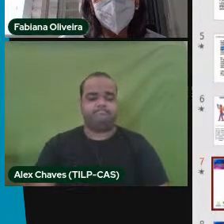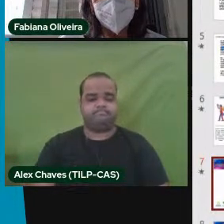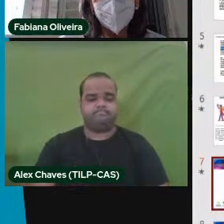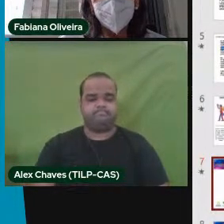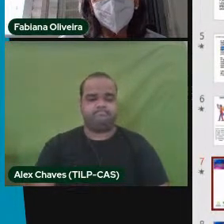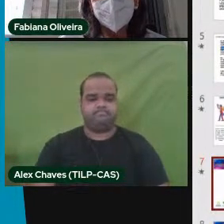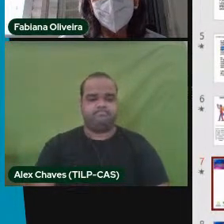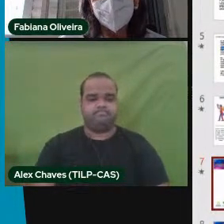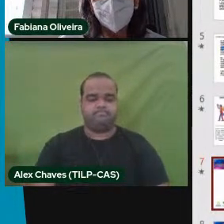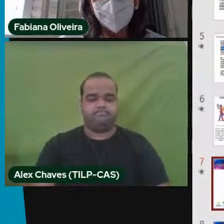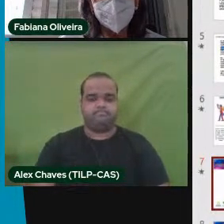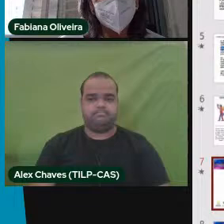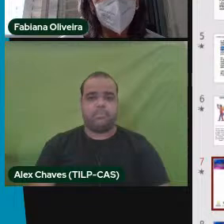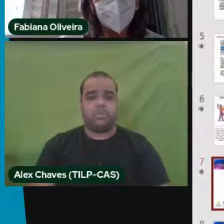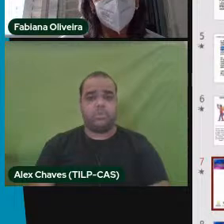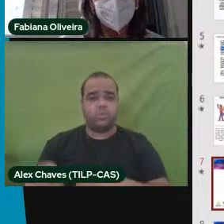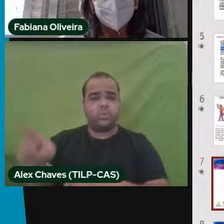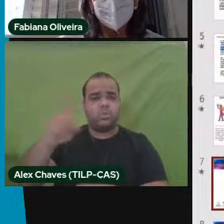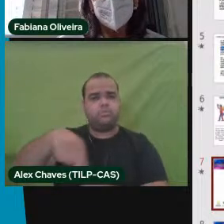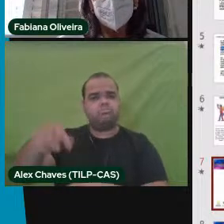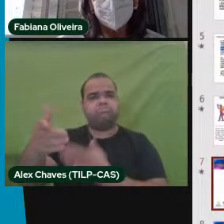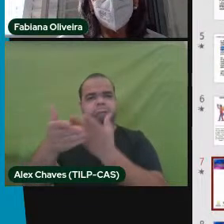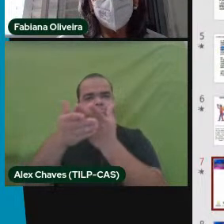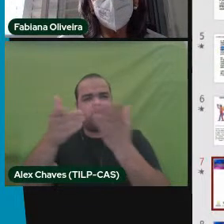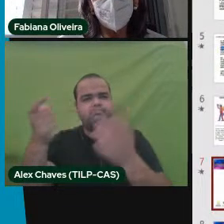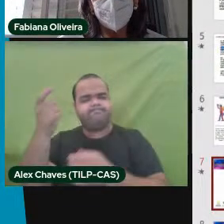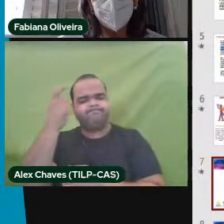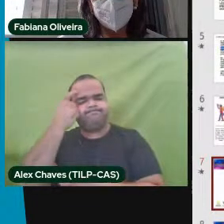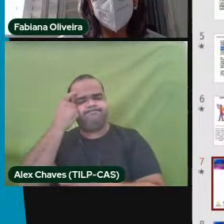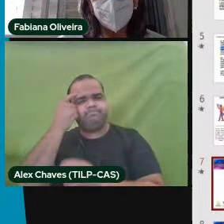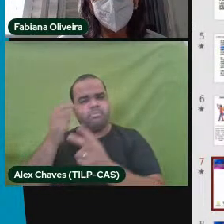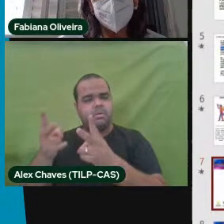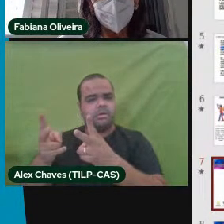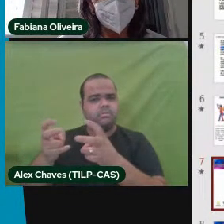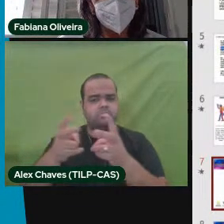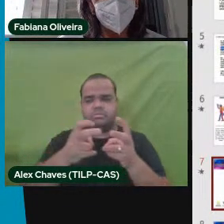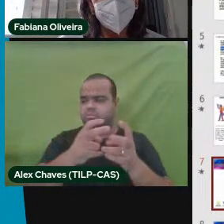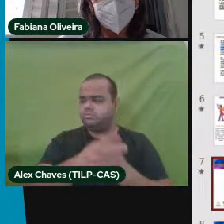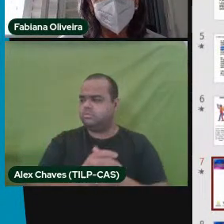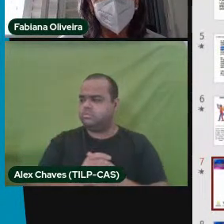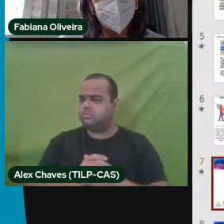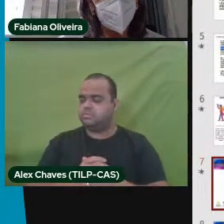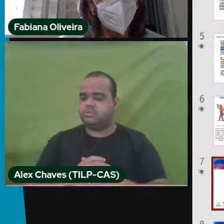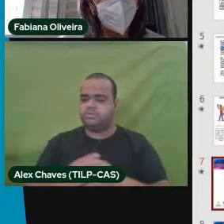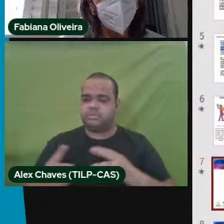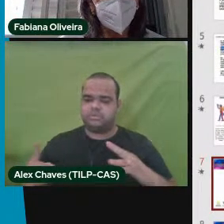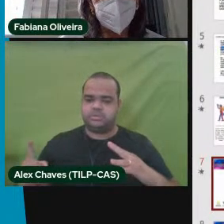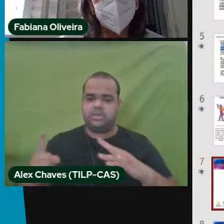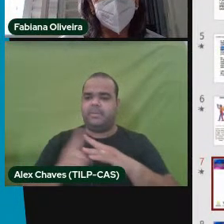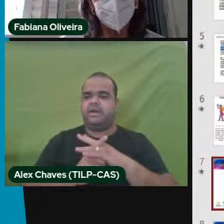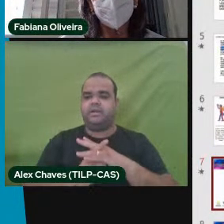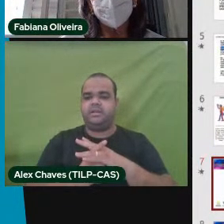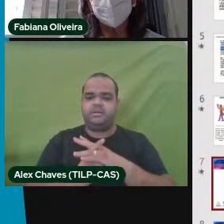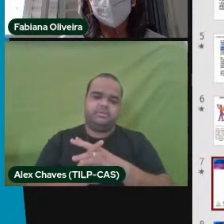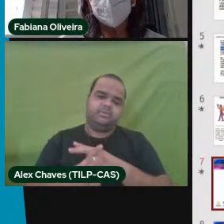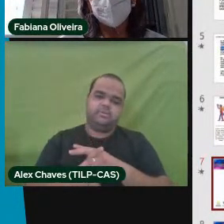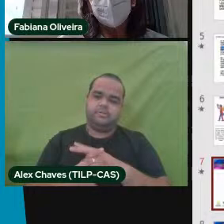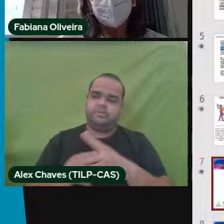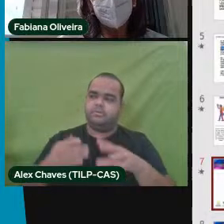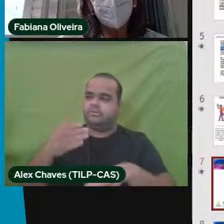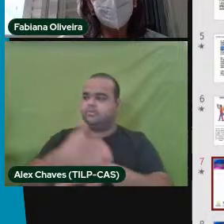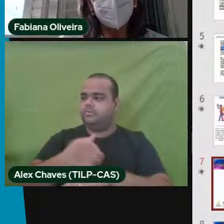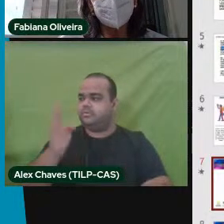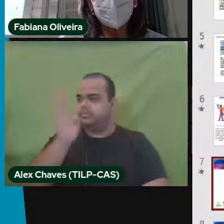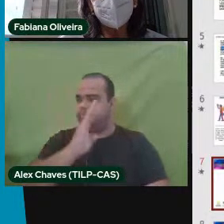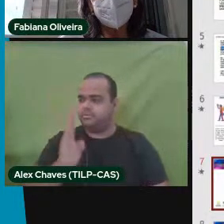forma, passamos a pensar quando foi introduzida no mundo e no Brasil